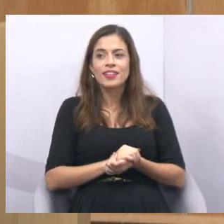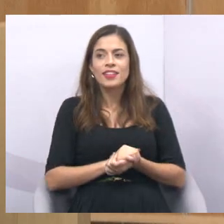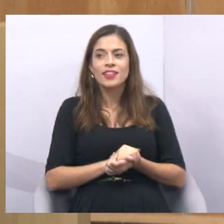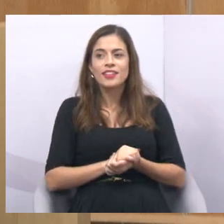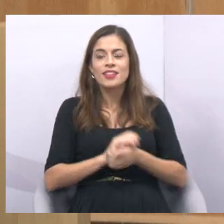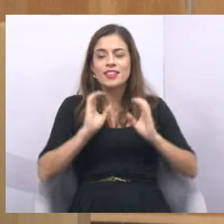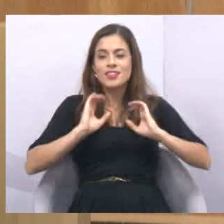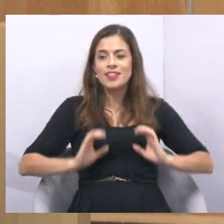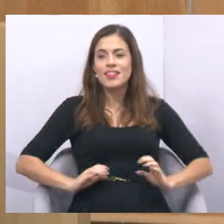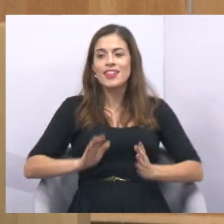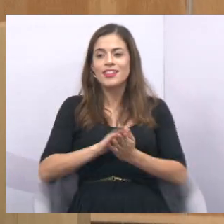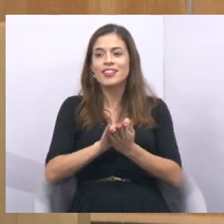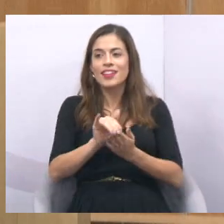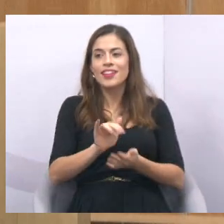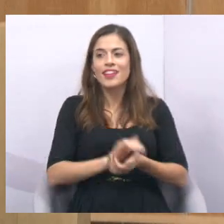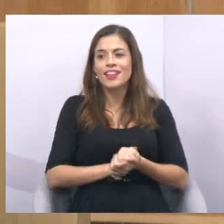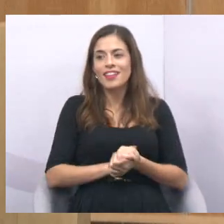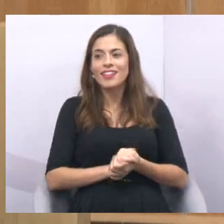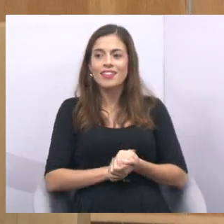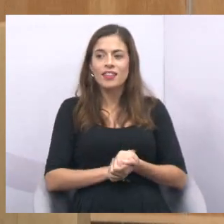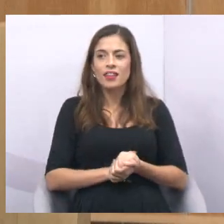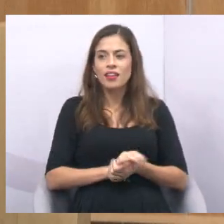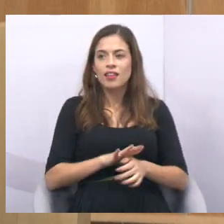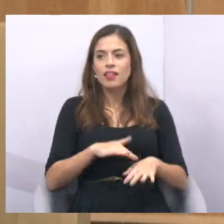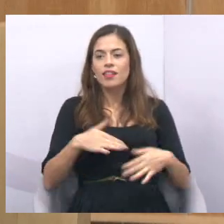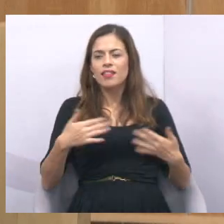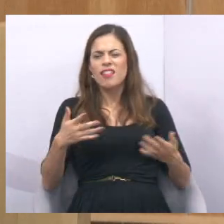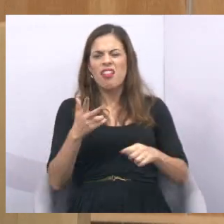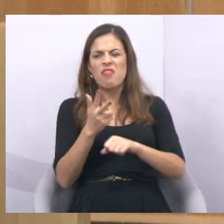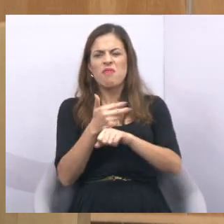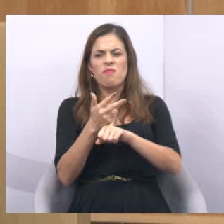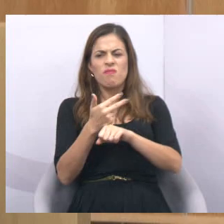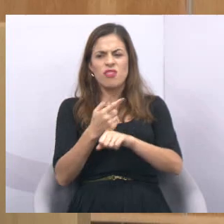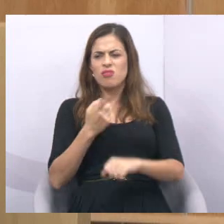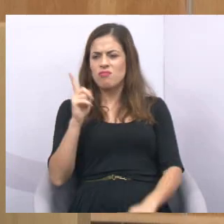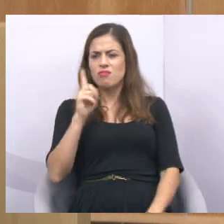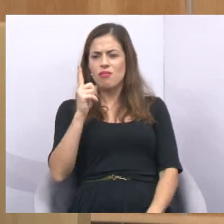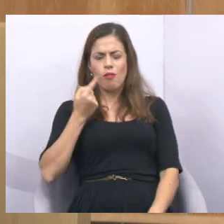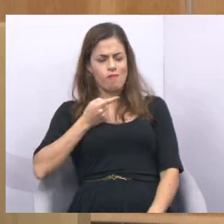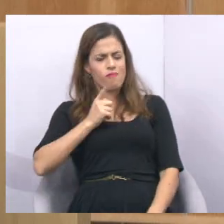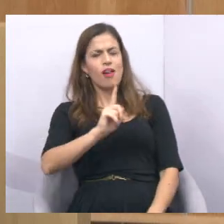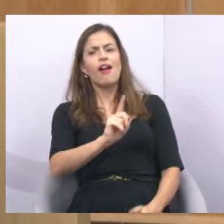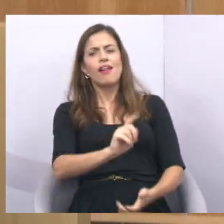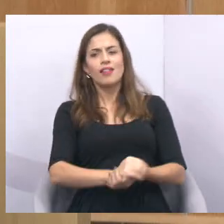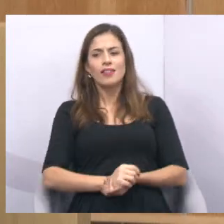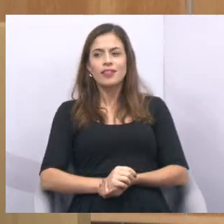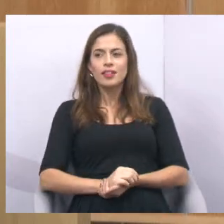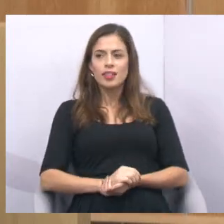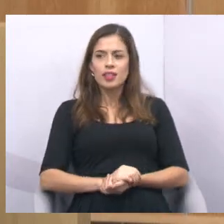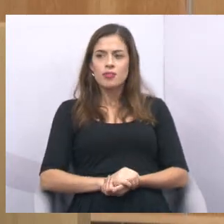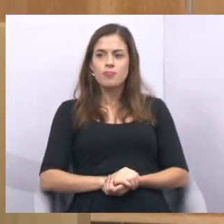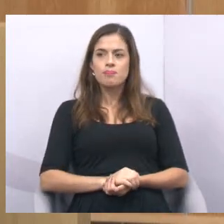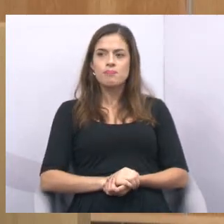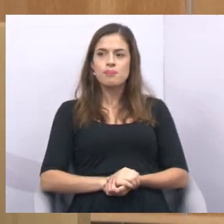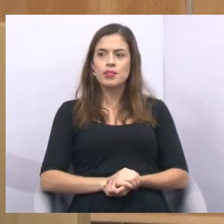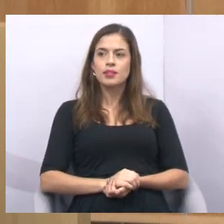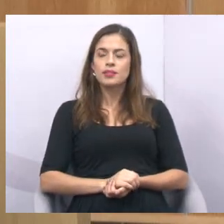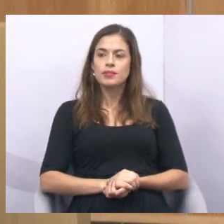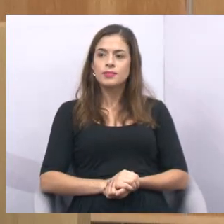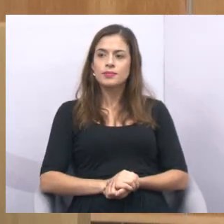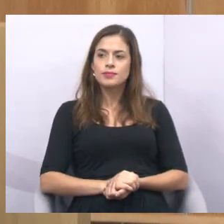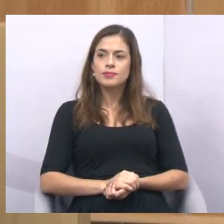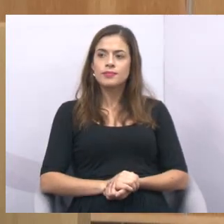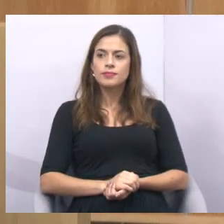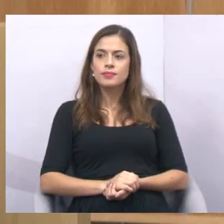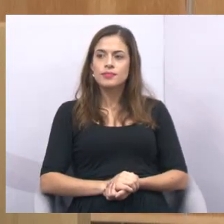de Jacaraí? Eu falei: que vídeo que eu vou vir aqui, ué. Tem coisas que a gente não